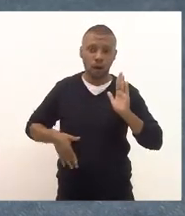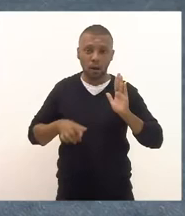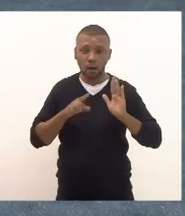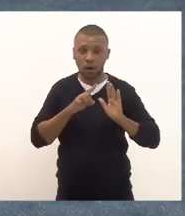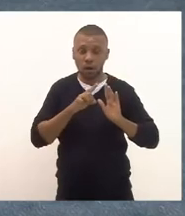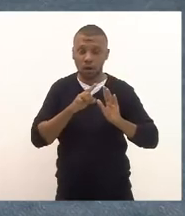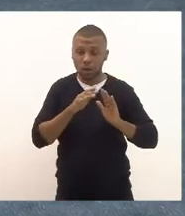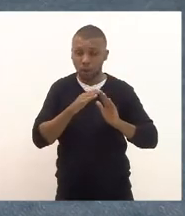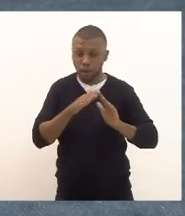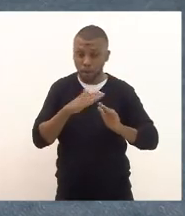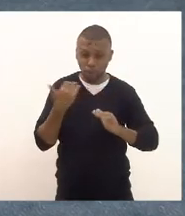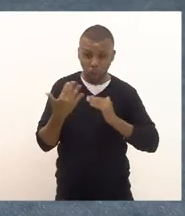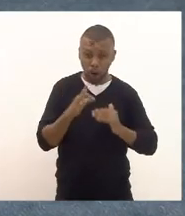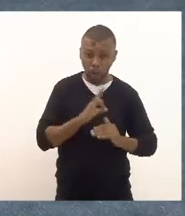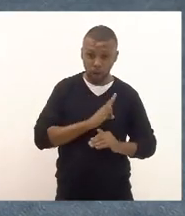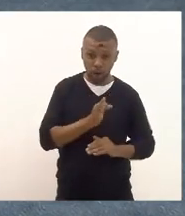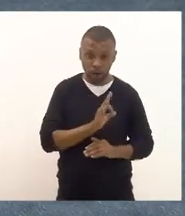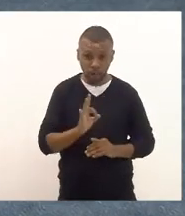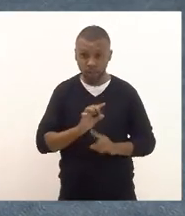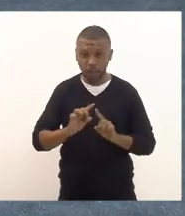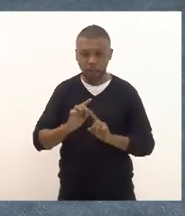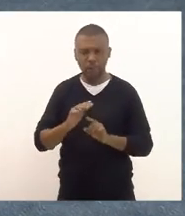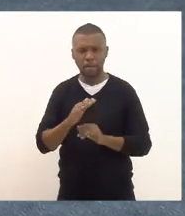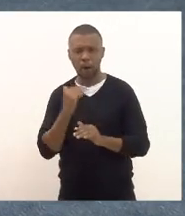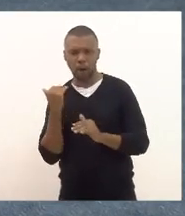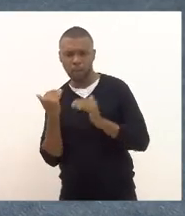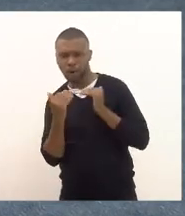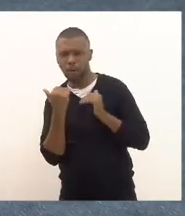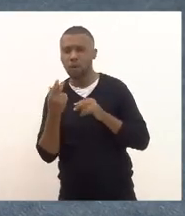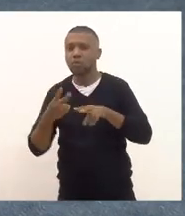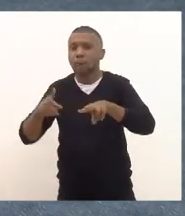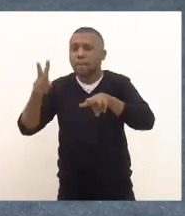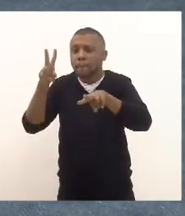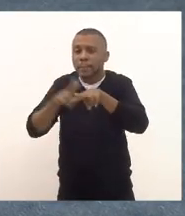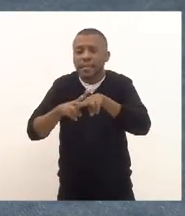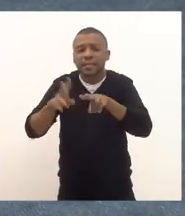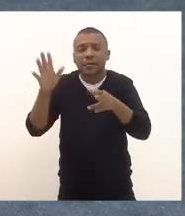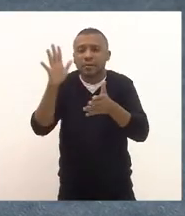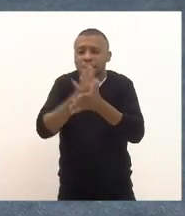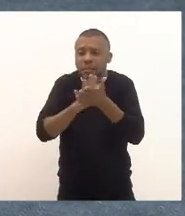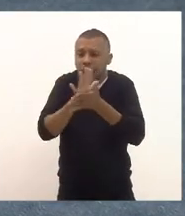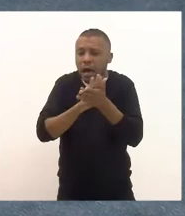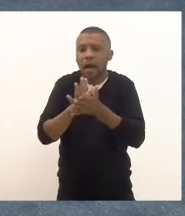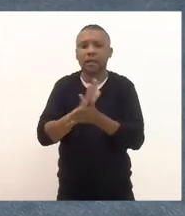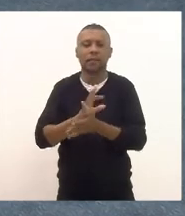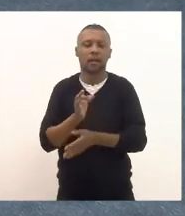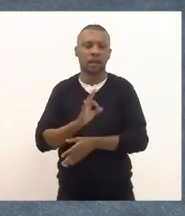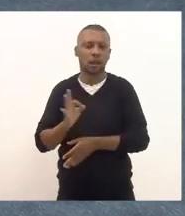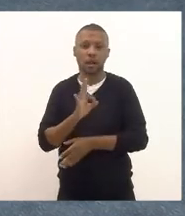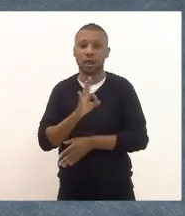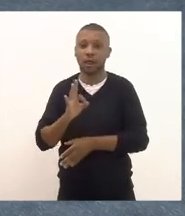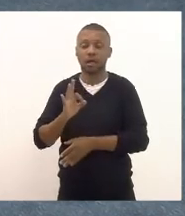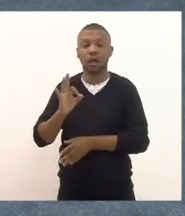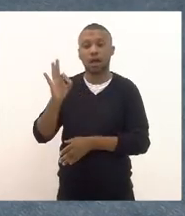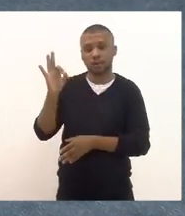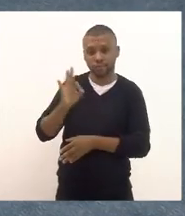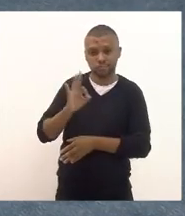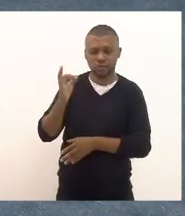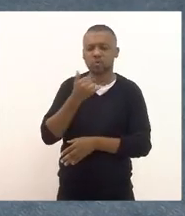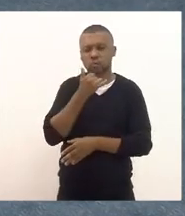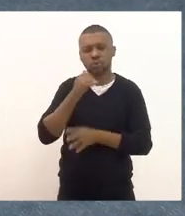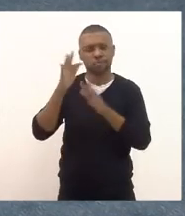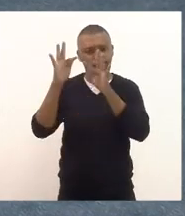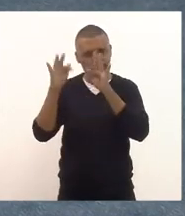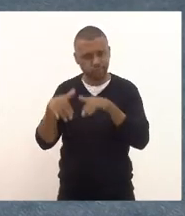matou muito e pelo visto não aprendeu não prender o tantos assim segundo as estatísticas E com isso